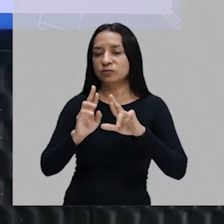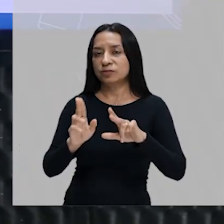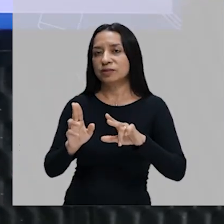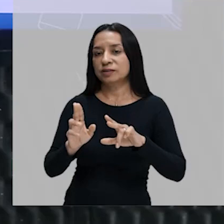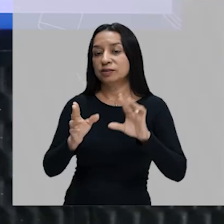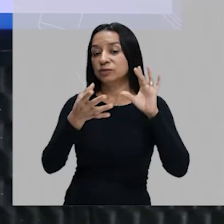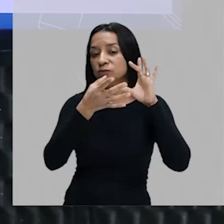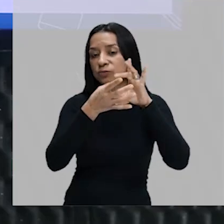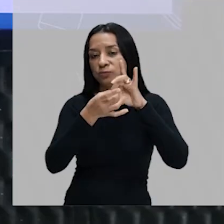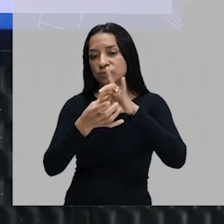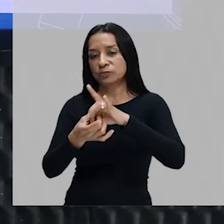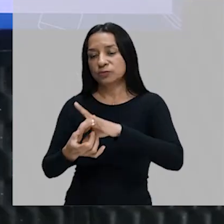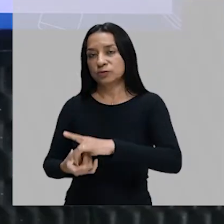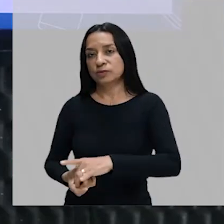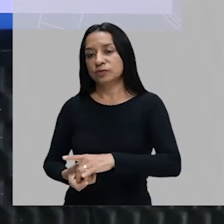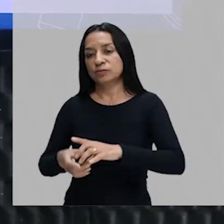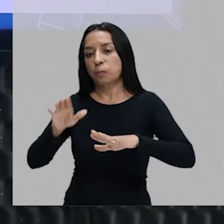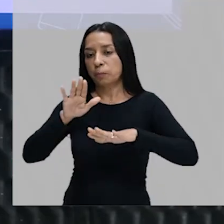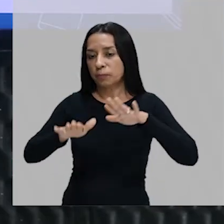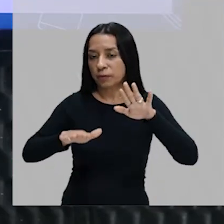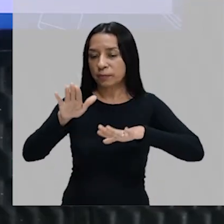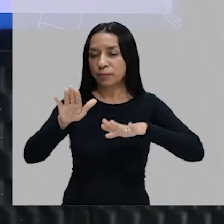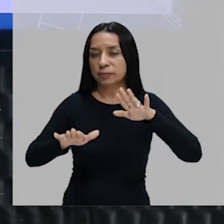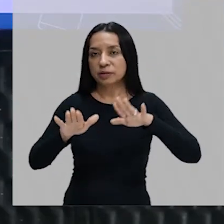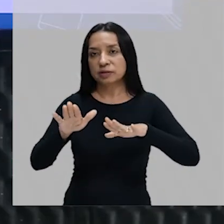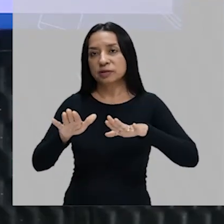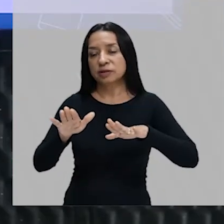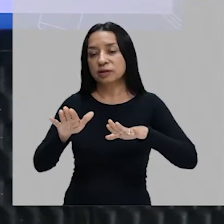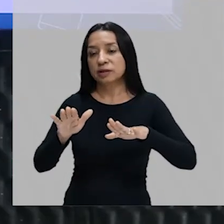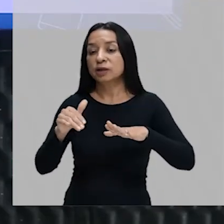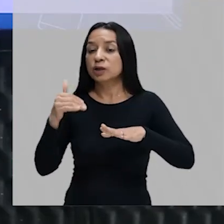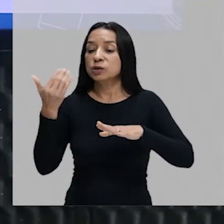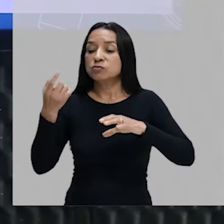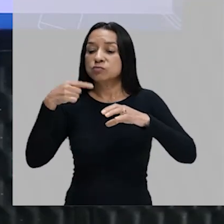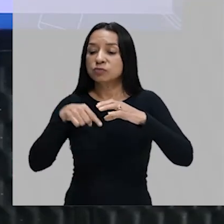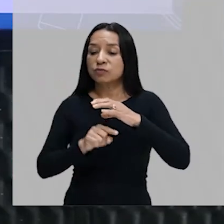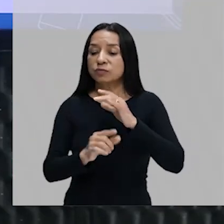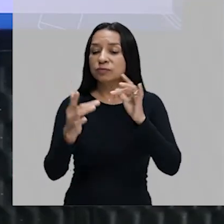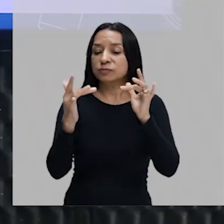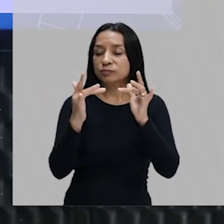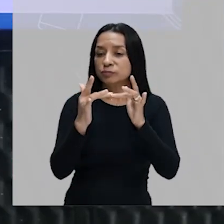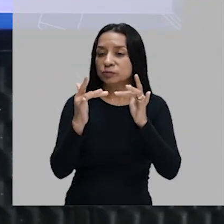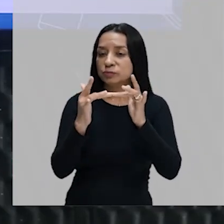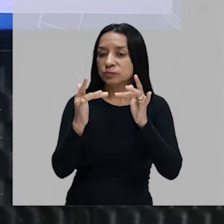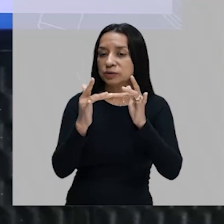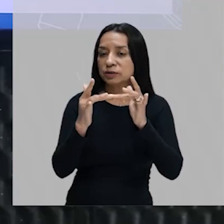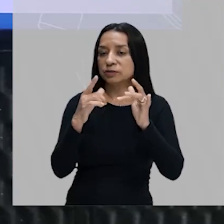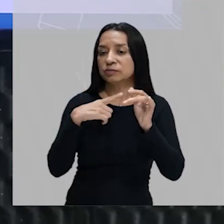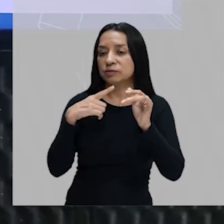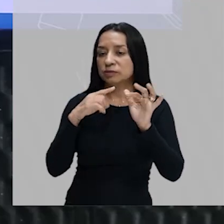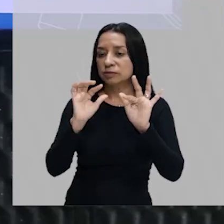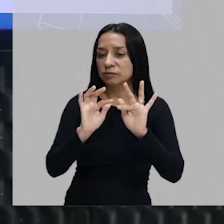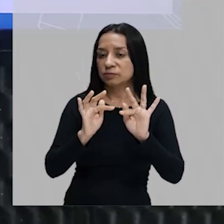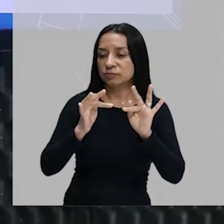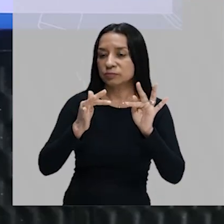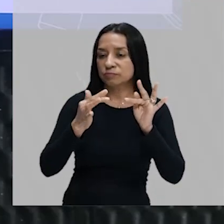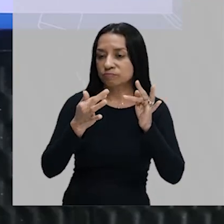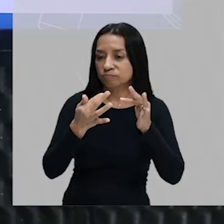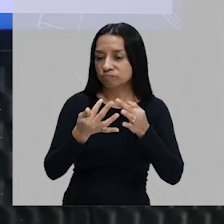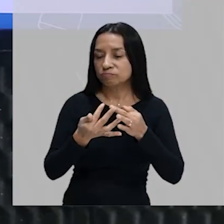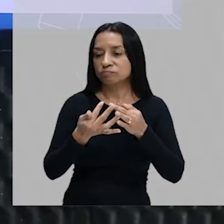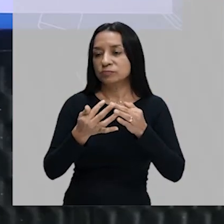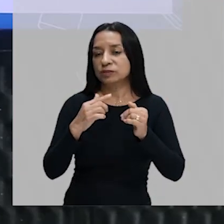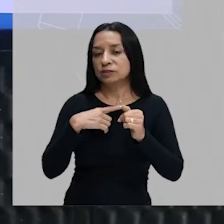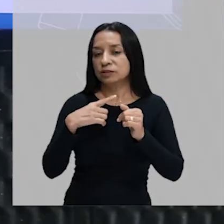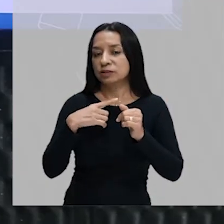em cada situação e vai depender do grau de familiaridade que nós temos com as pessoas com quem